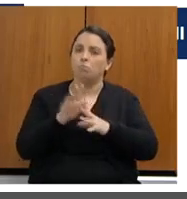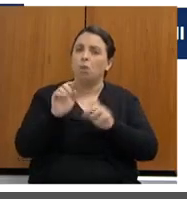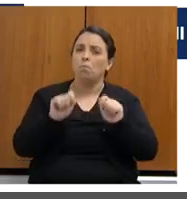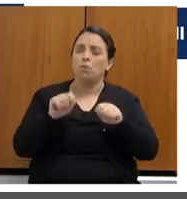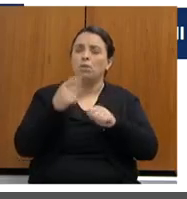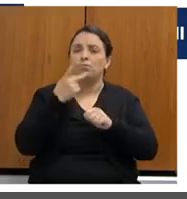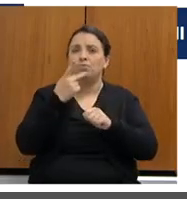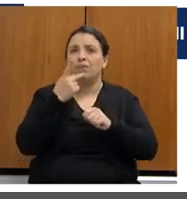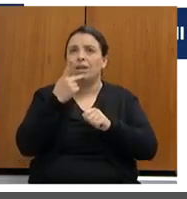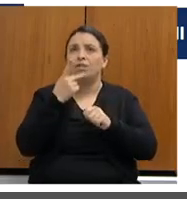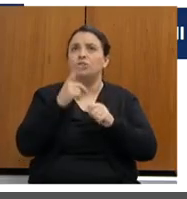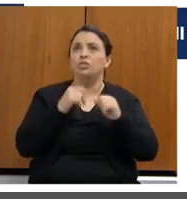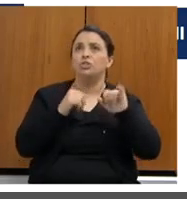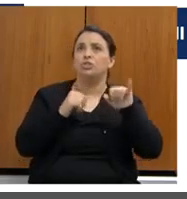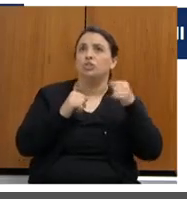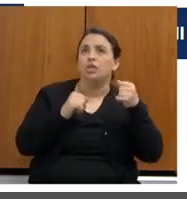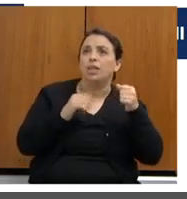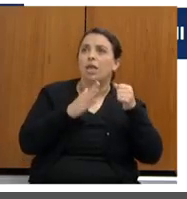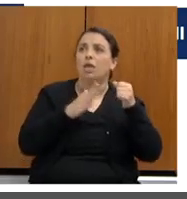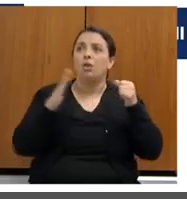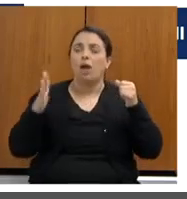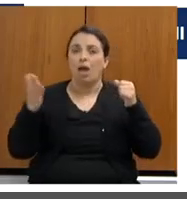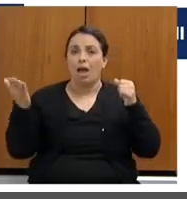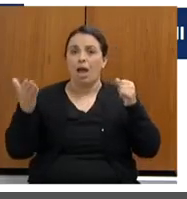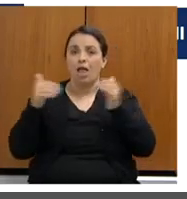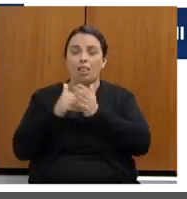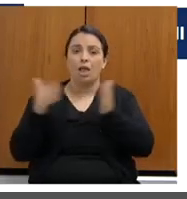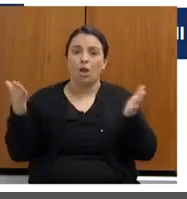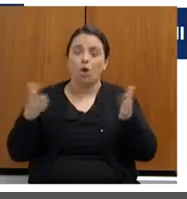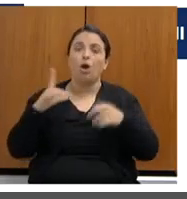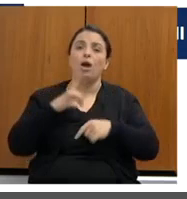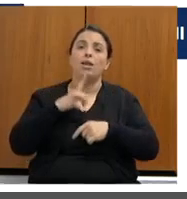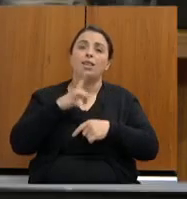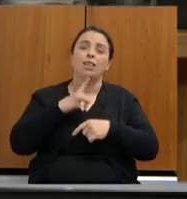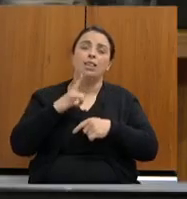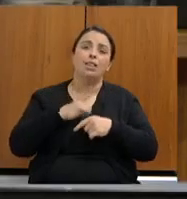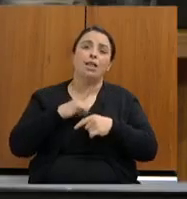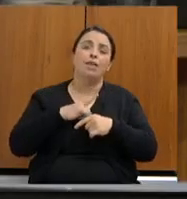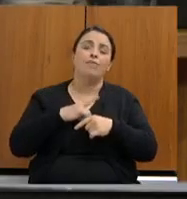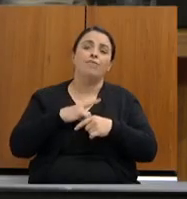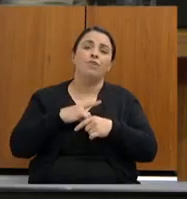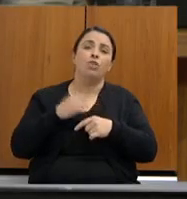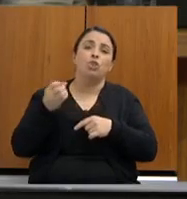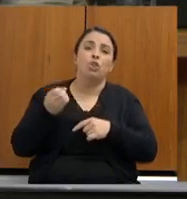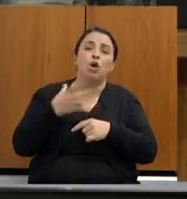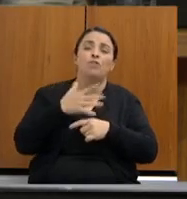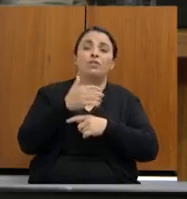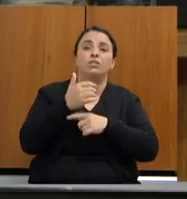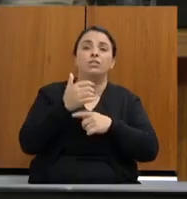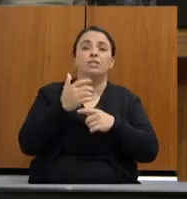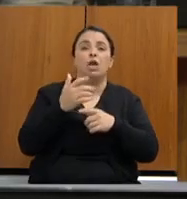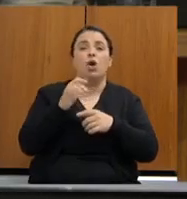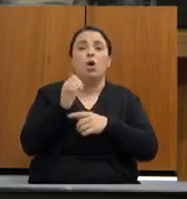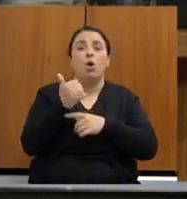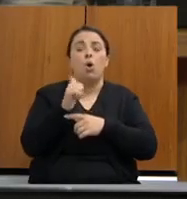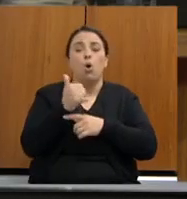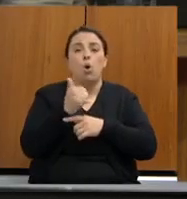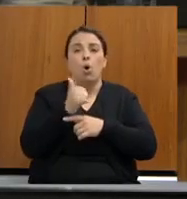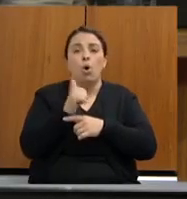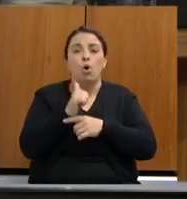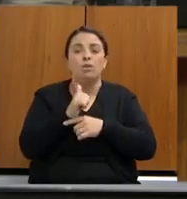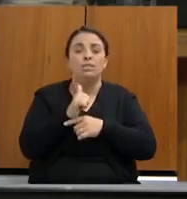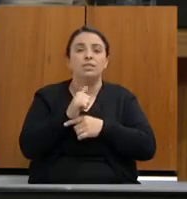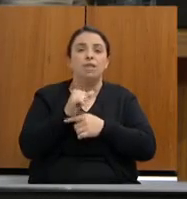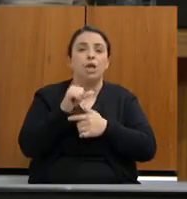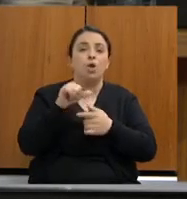período de Janeiro até agora houve a implantação de mais 11 unidades do plantão digital pode